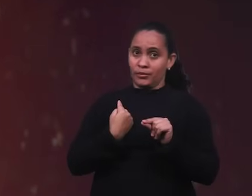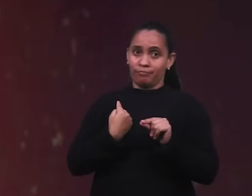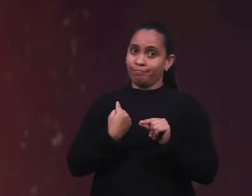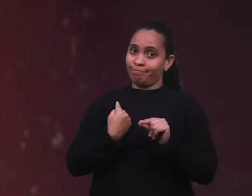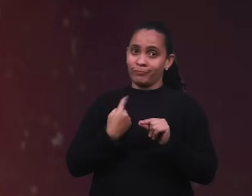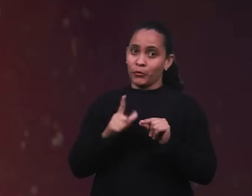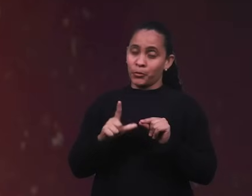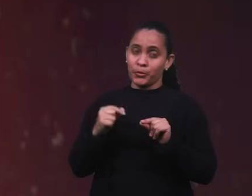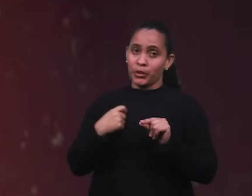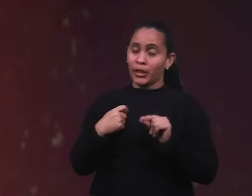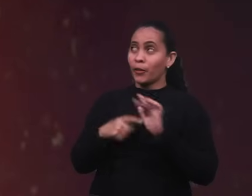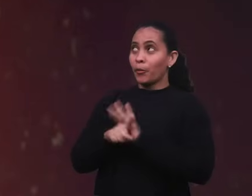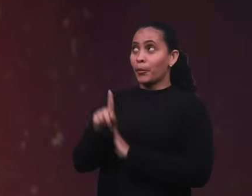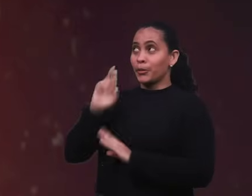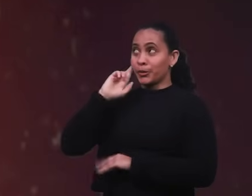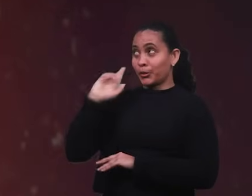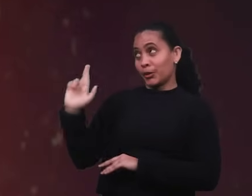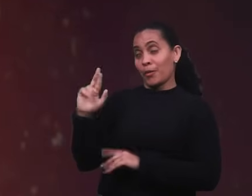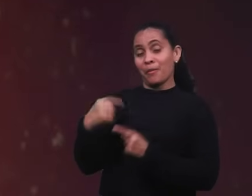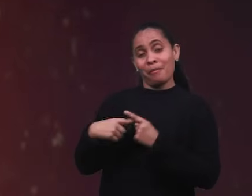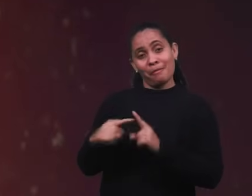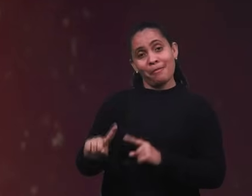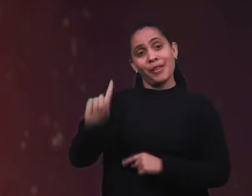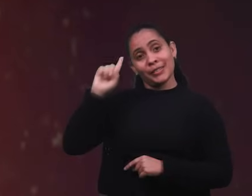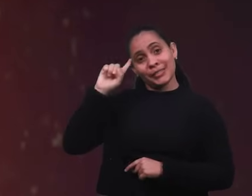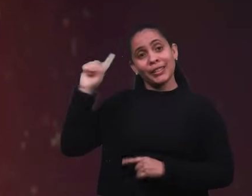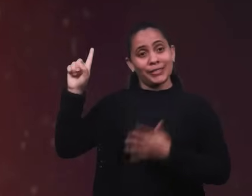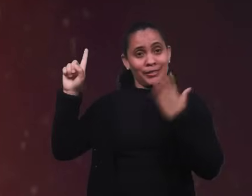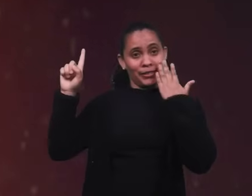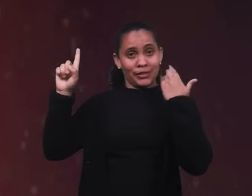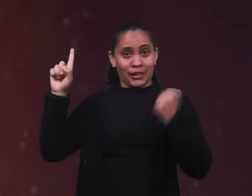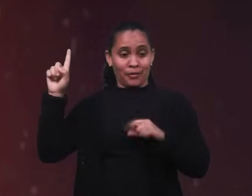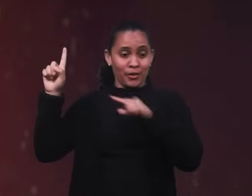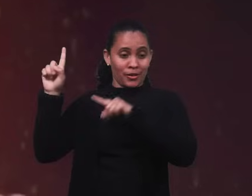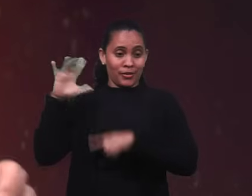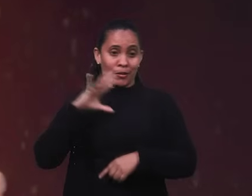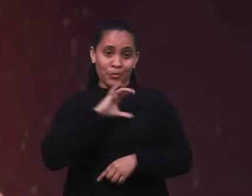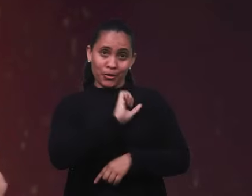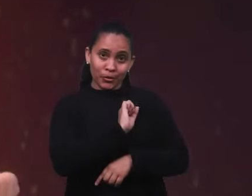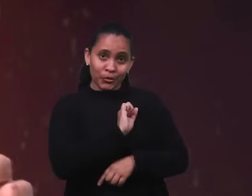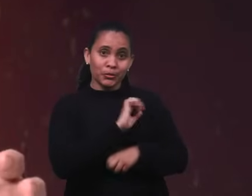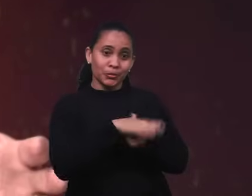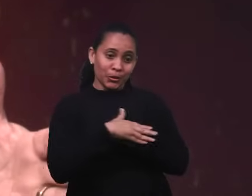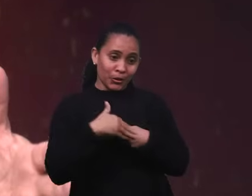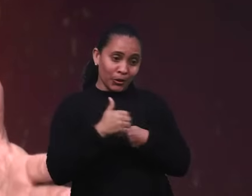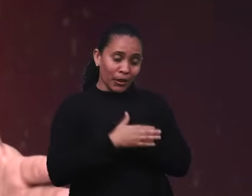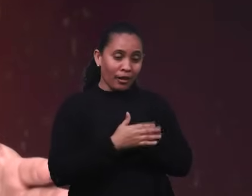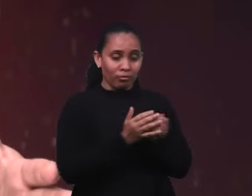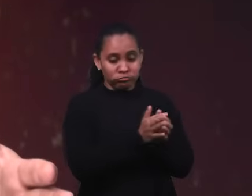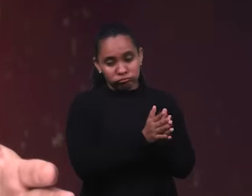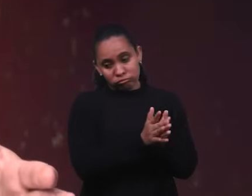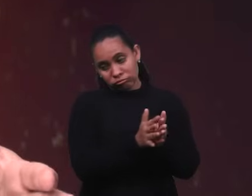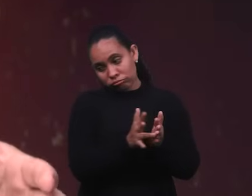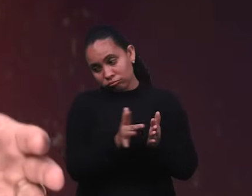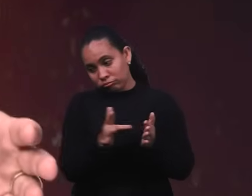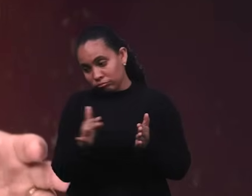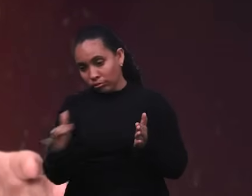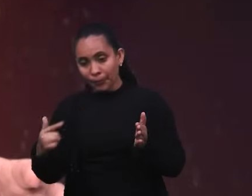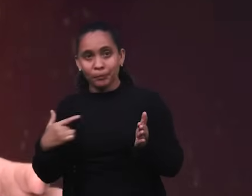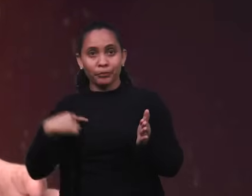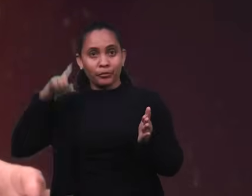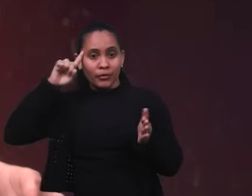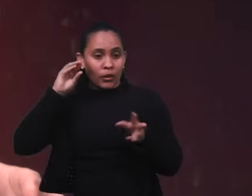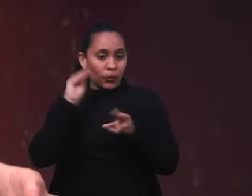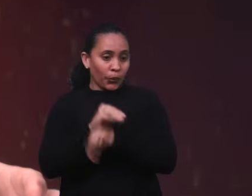Ele conhece todas elas. Mesmo assim, ele é amoroso e misericordioso para passar durante toda a nossa vida, o Senhor